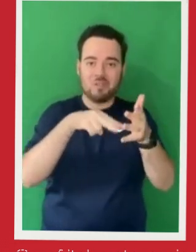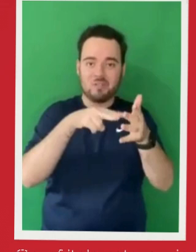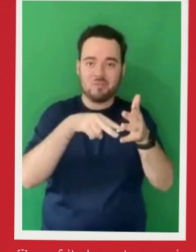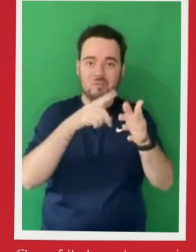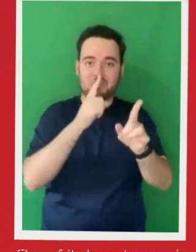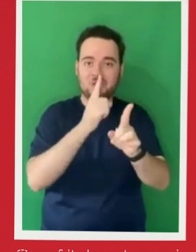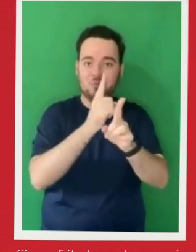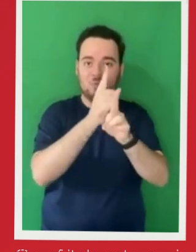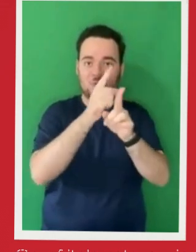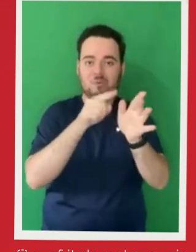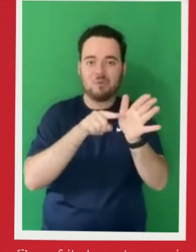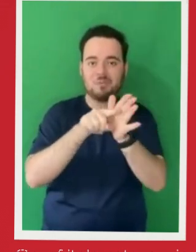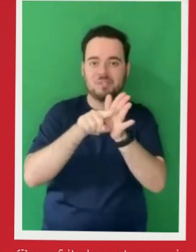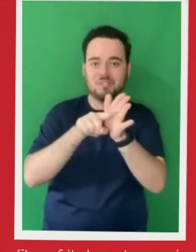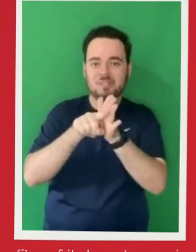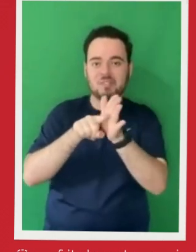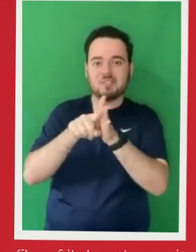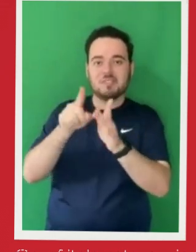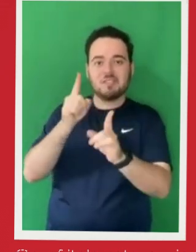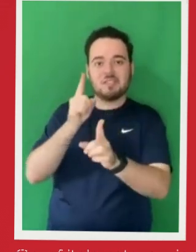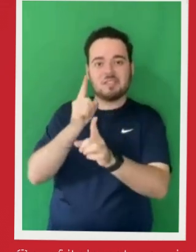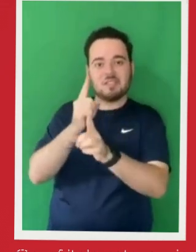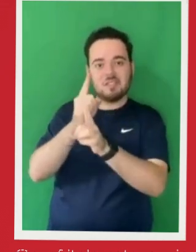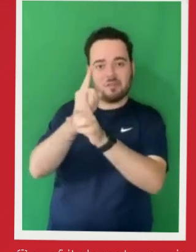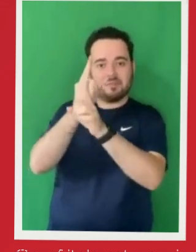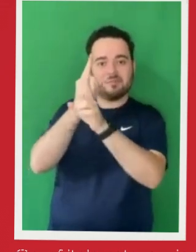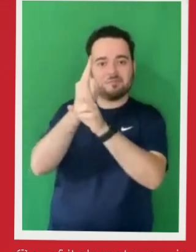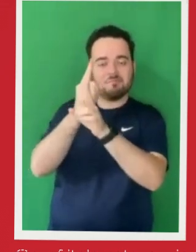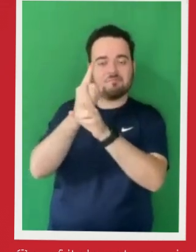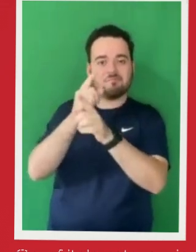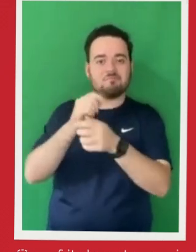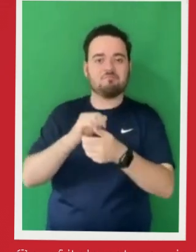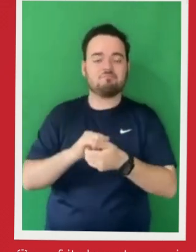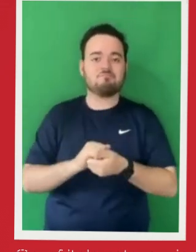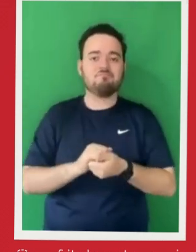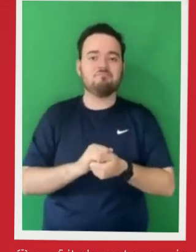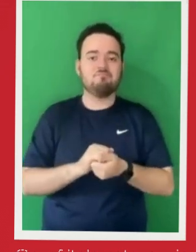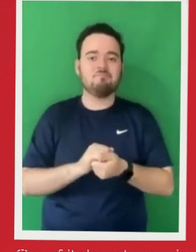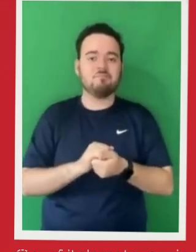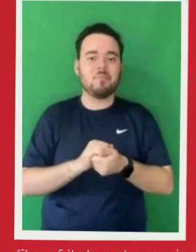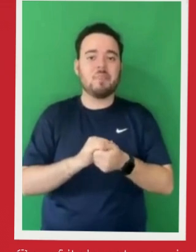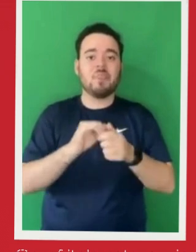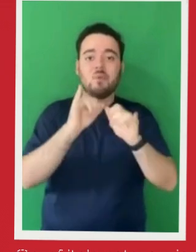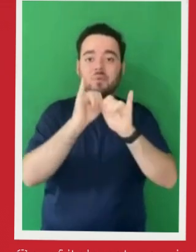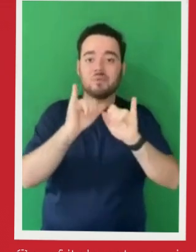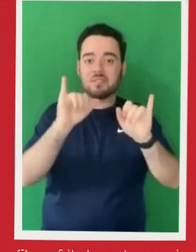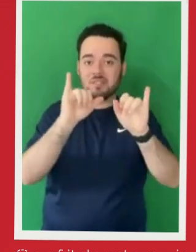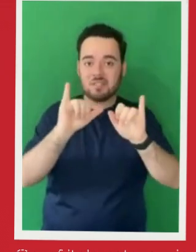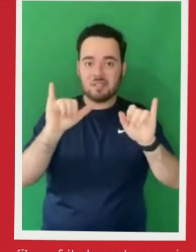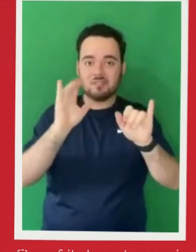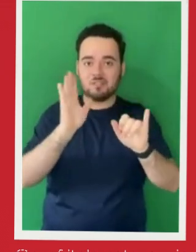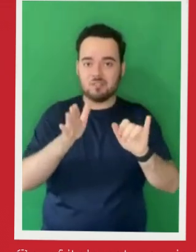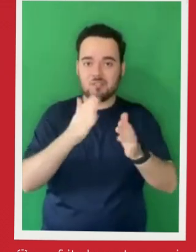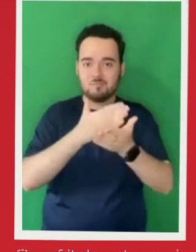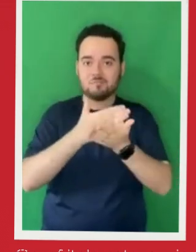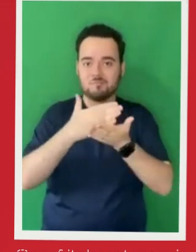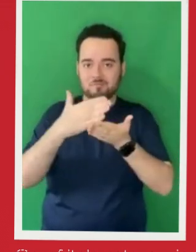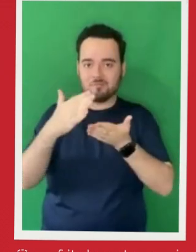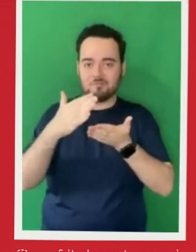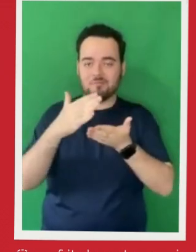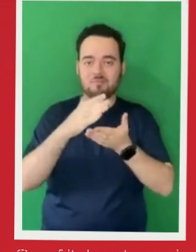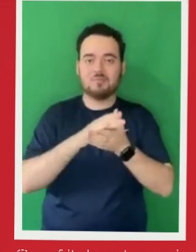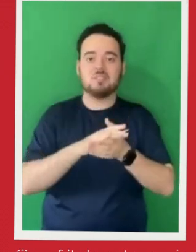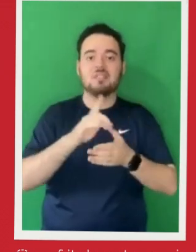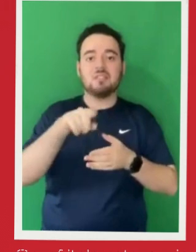o encontro com a pesquisa e o encontro com a escrita. Então eu vou começar muito rápido, cobrindo os recados para